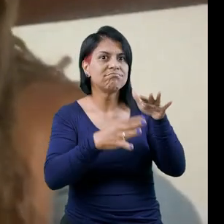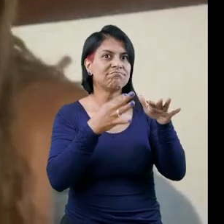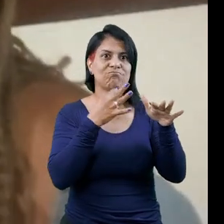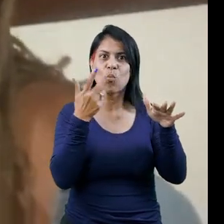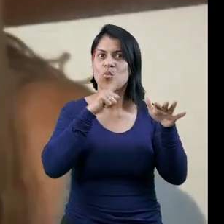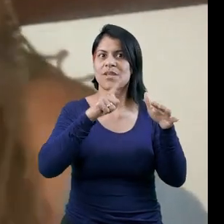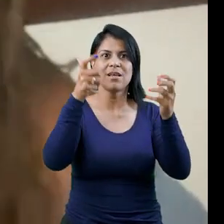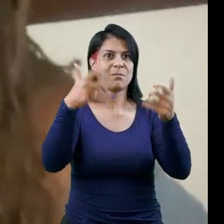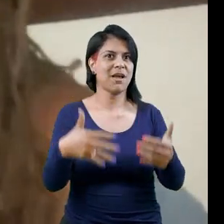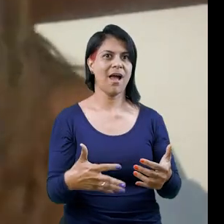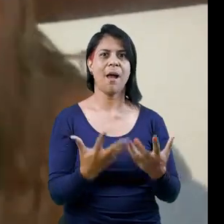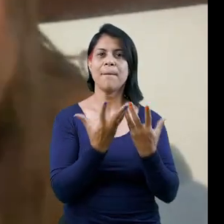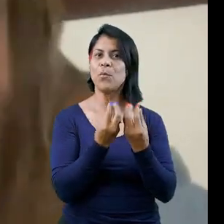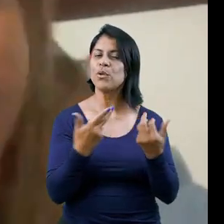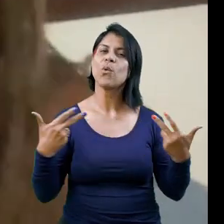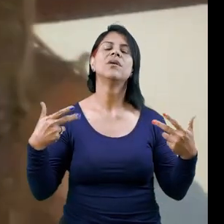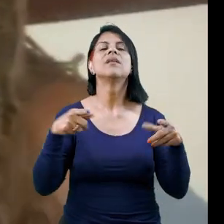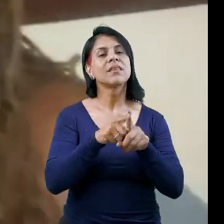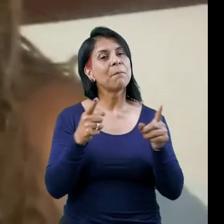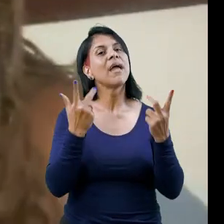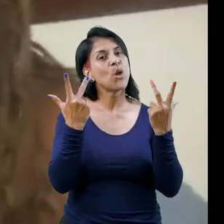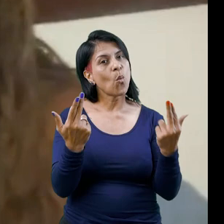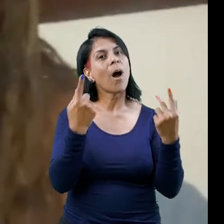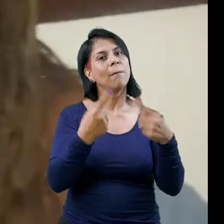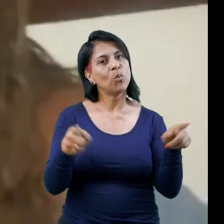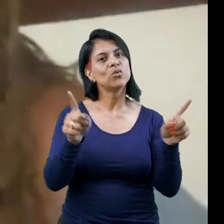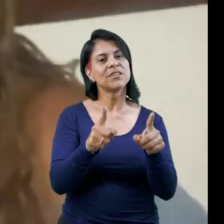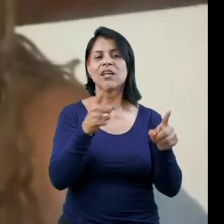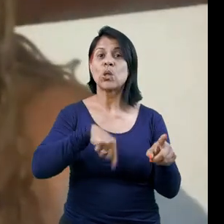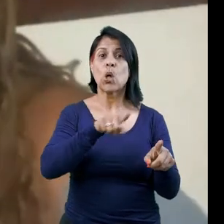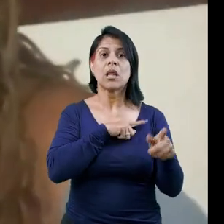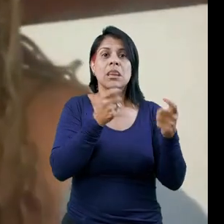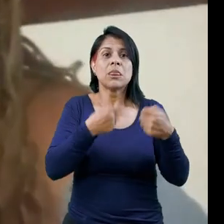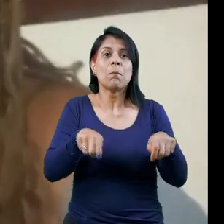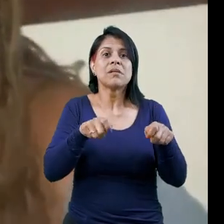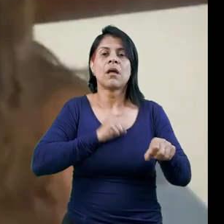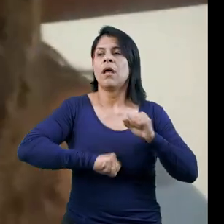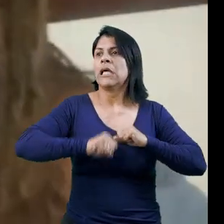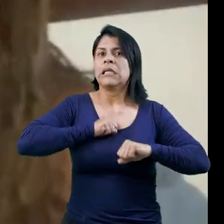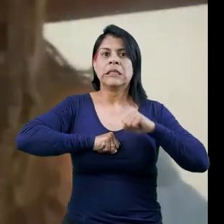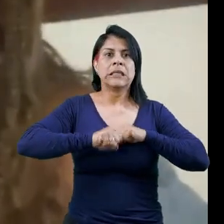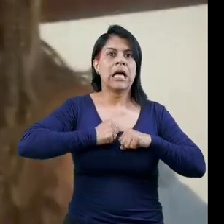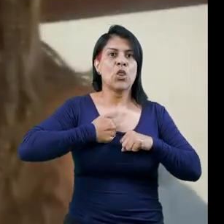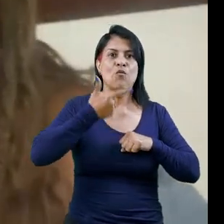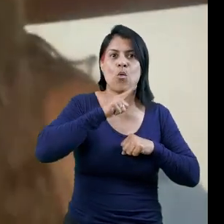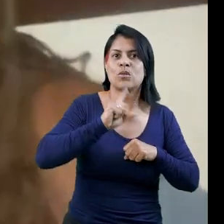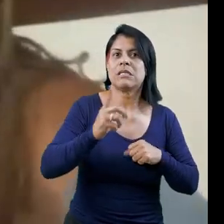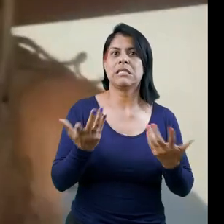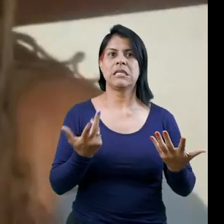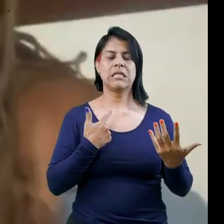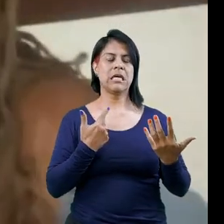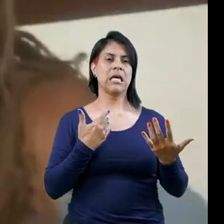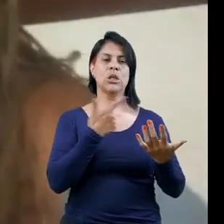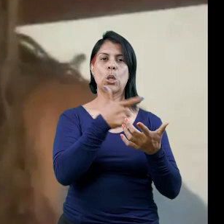supor. Então, a música é assim também. A gente não precisa ter ansiedade de não vou conseguir, não